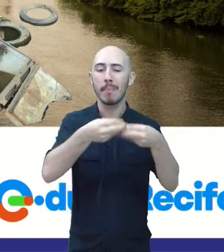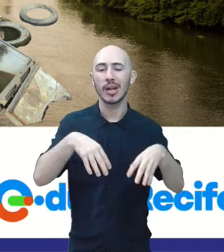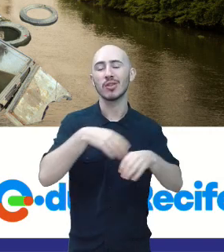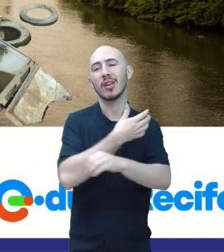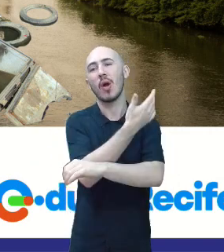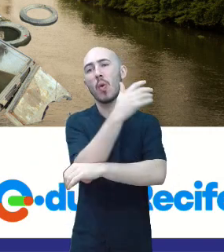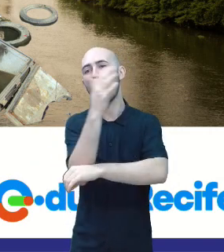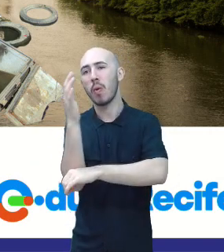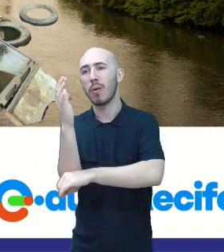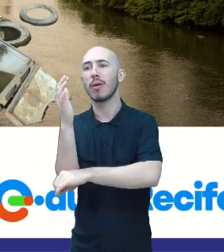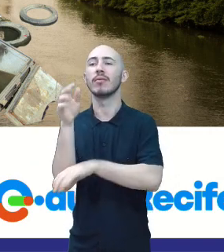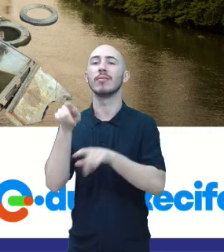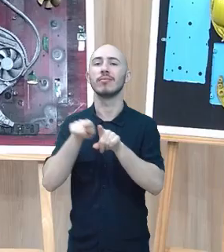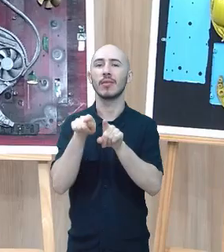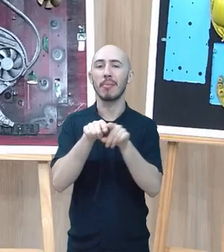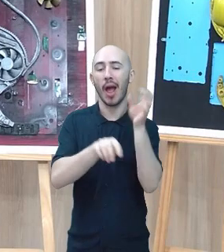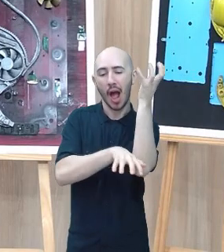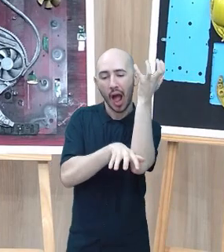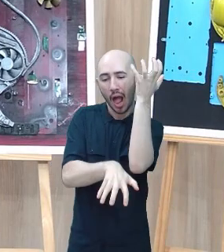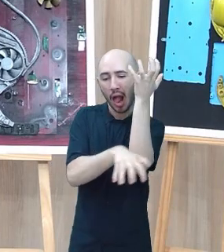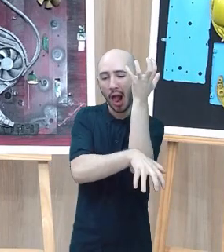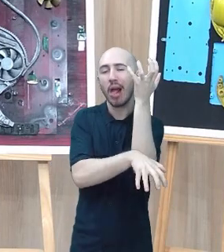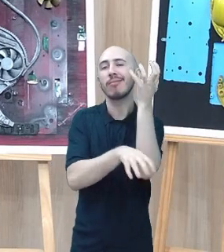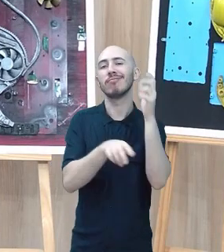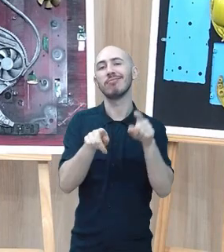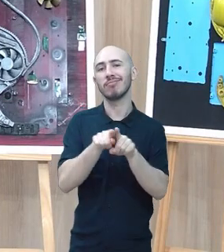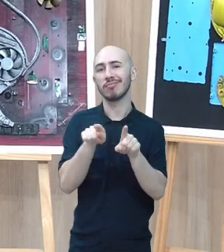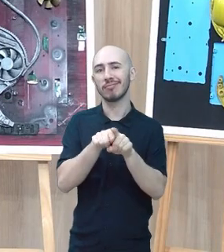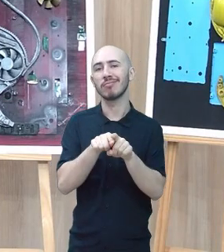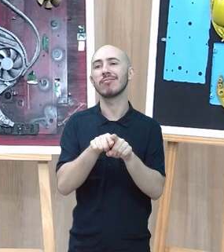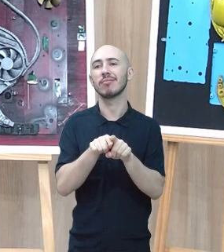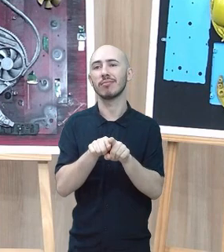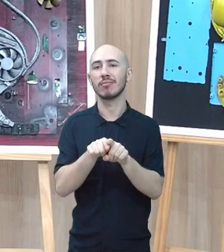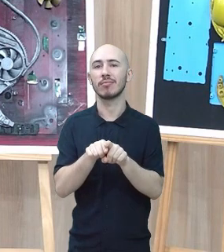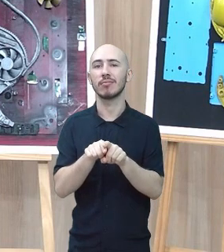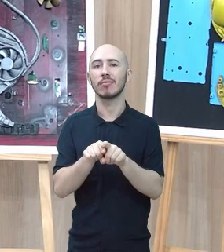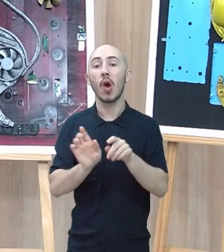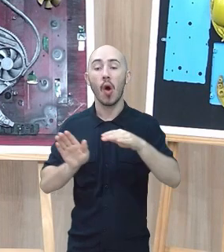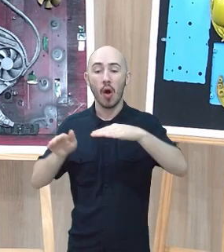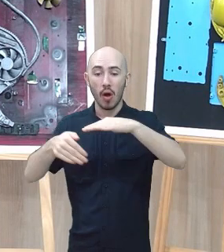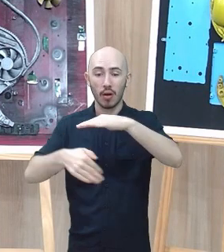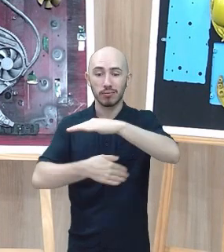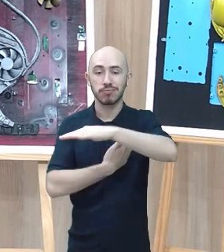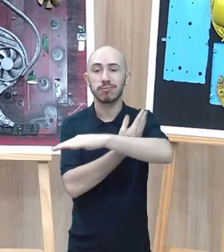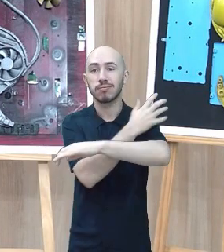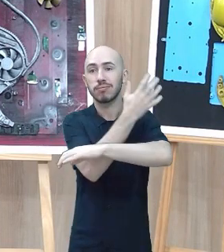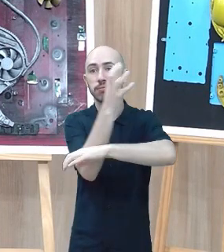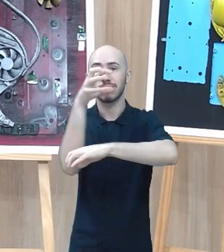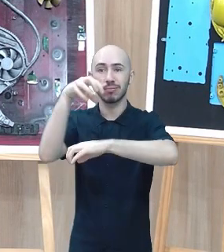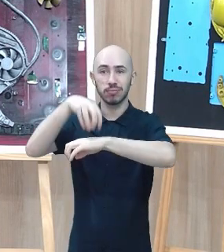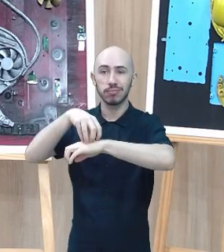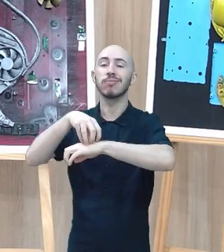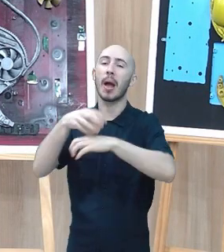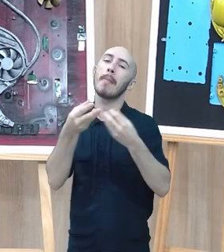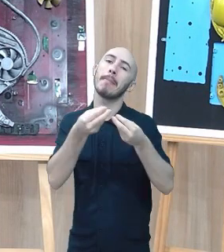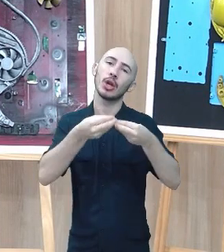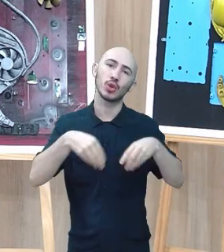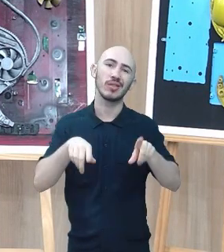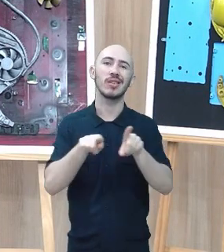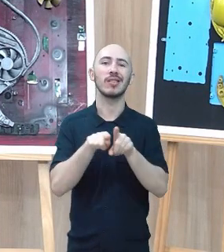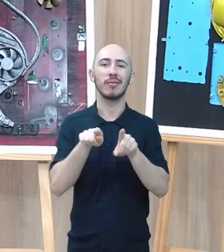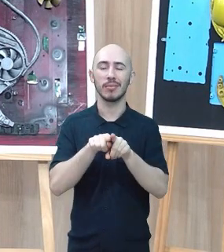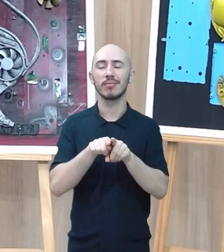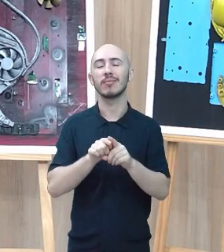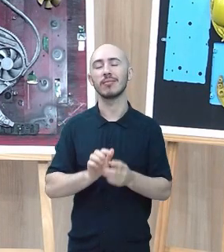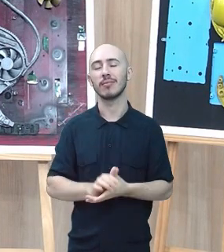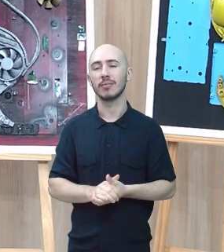né, nos mangues, para a biodiversidade que existe ali, tanto de fauna quanto de flora.